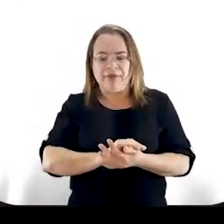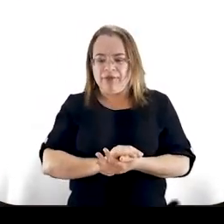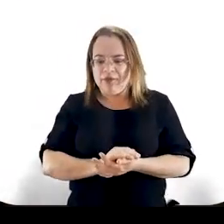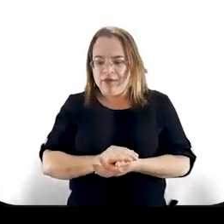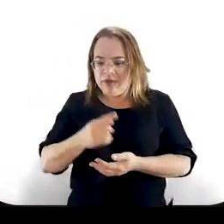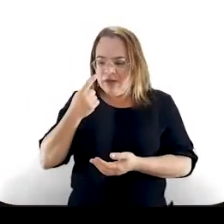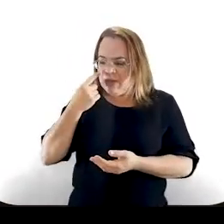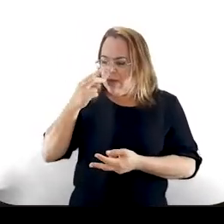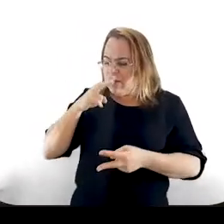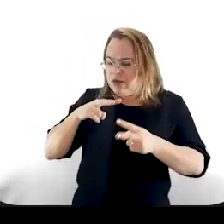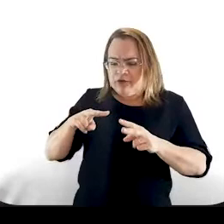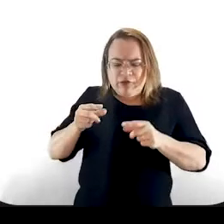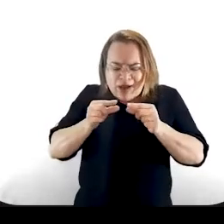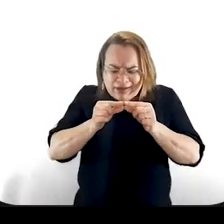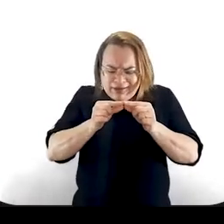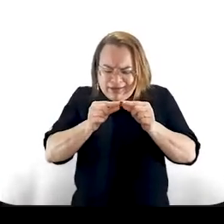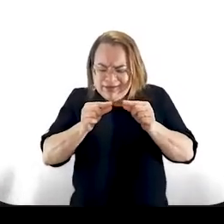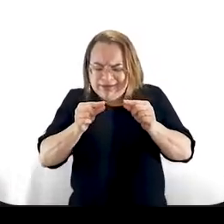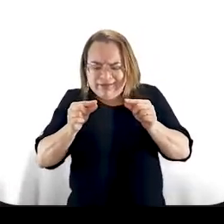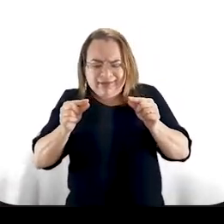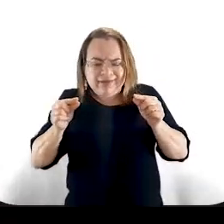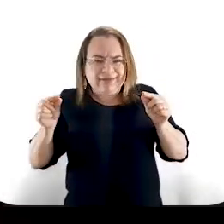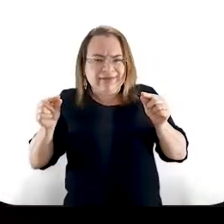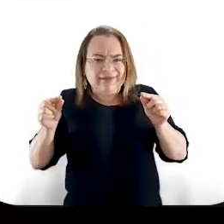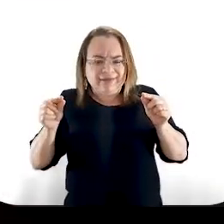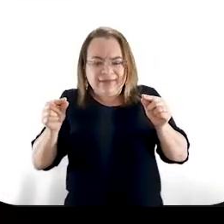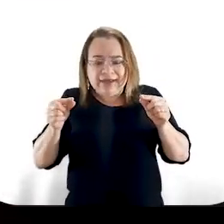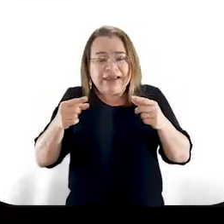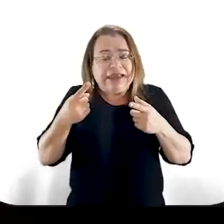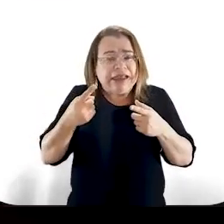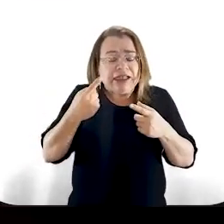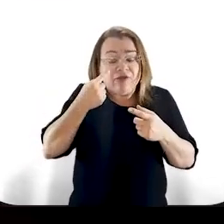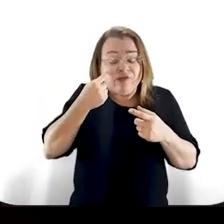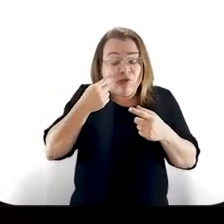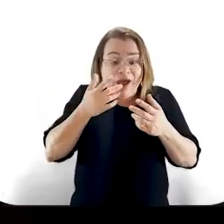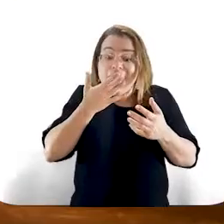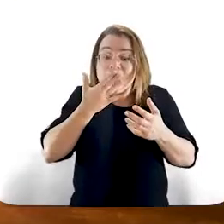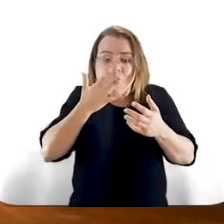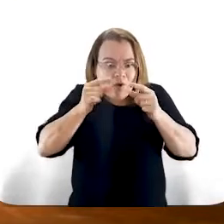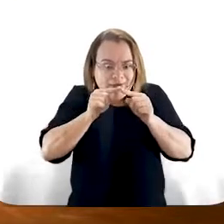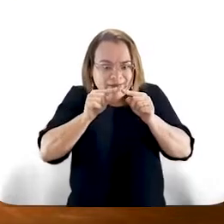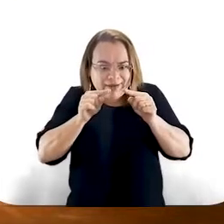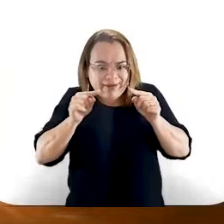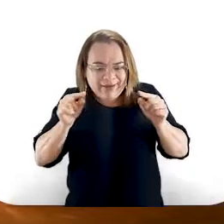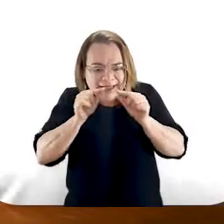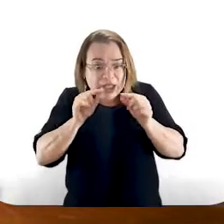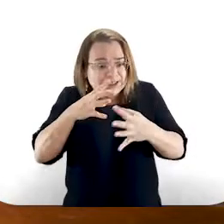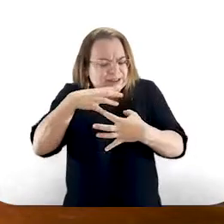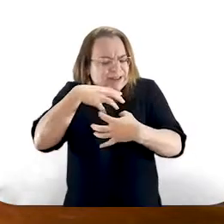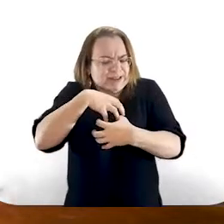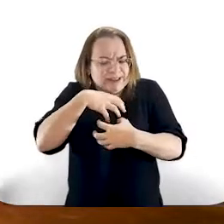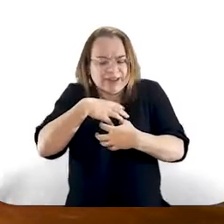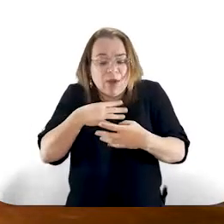O rei viu a linha. O rei viu a cor da linha. O rei sentiu, pegou